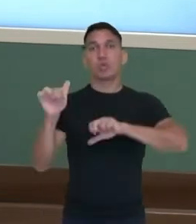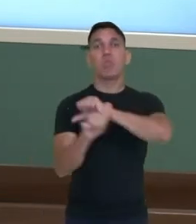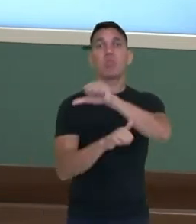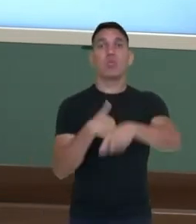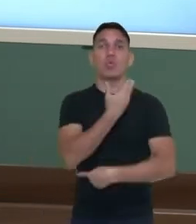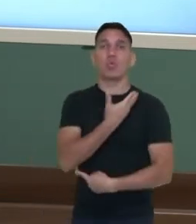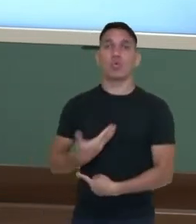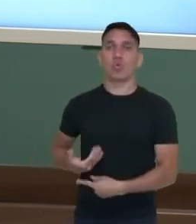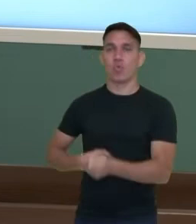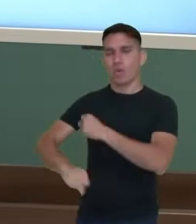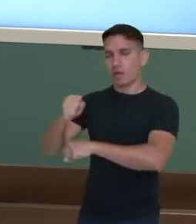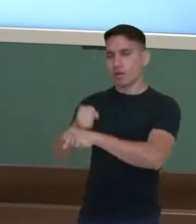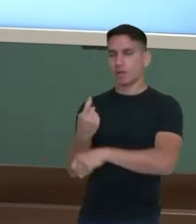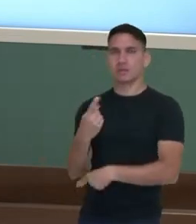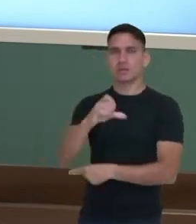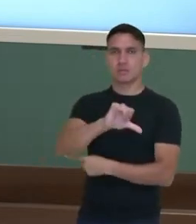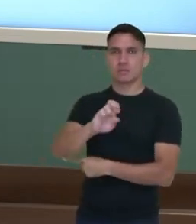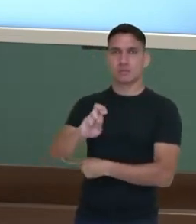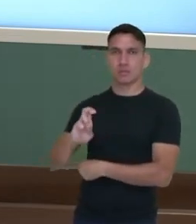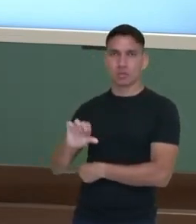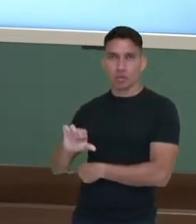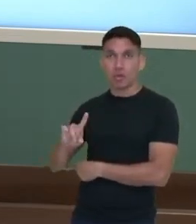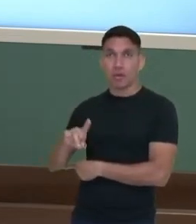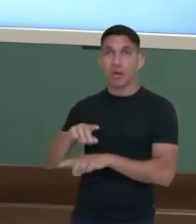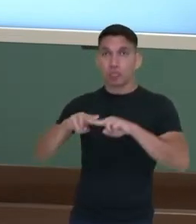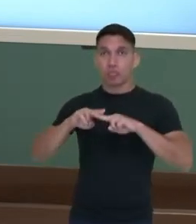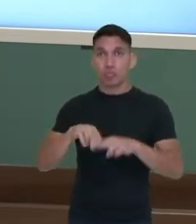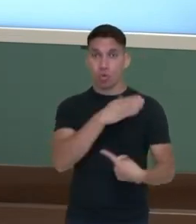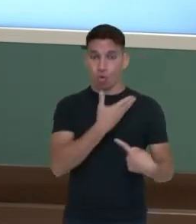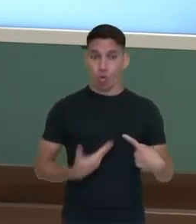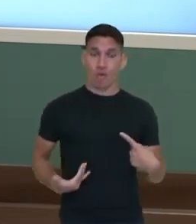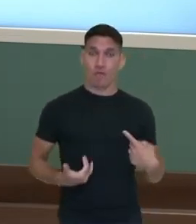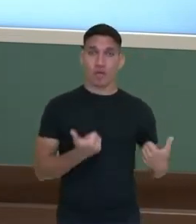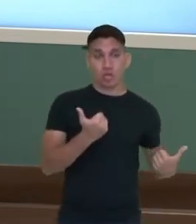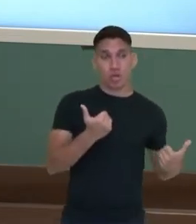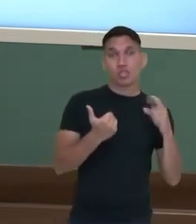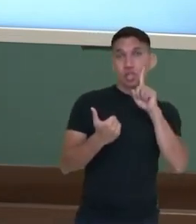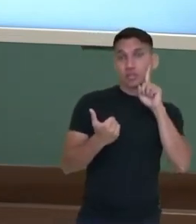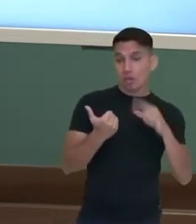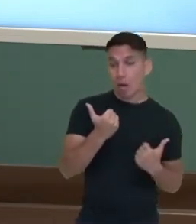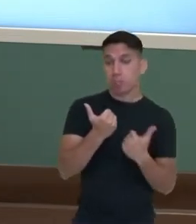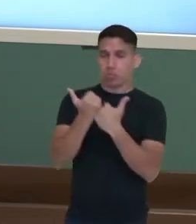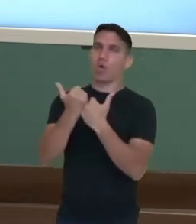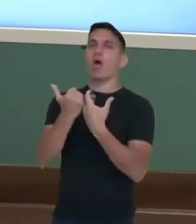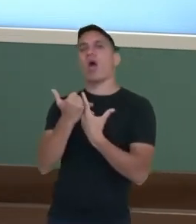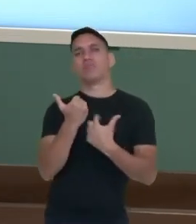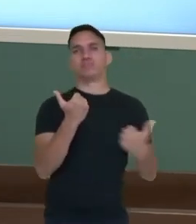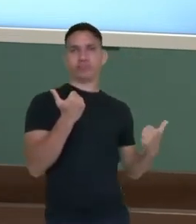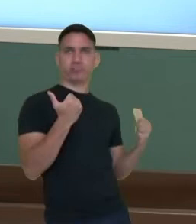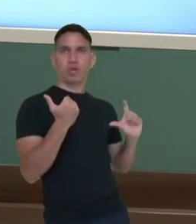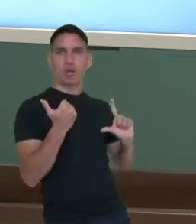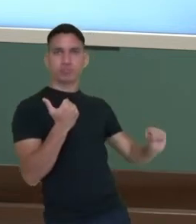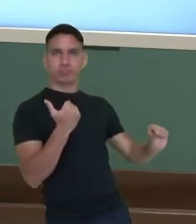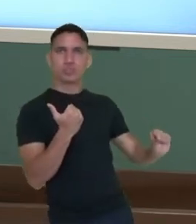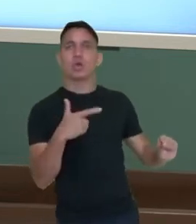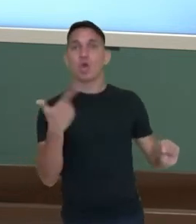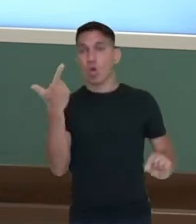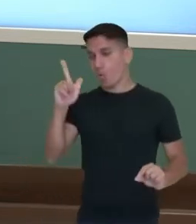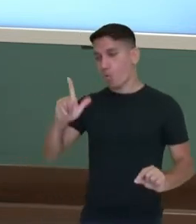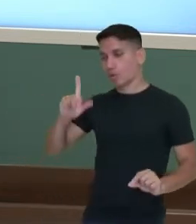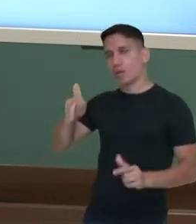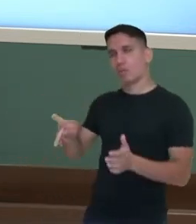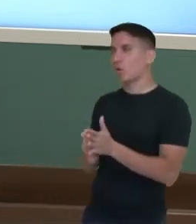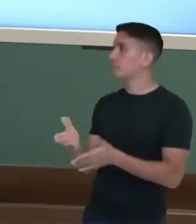em 1959, saiu um governo apoiado pelos Estados Unidos e entrou um grupo de guerrilheiros liderado por